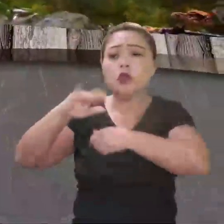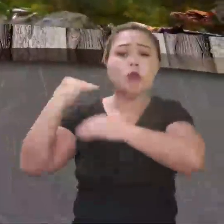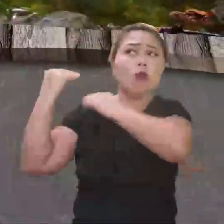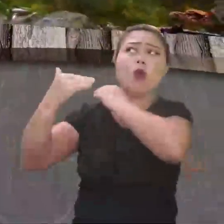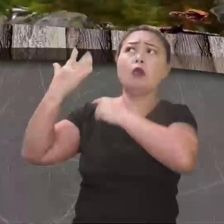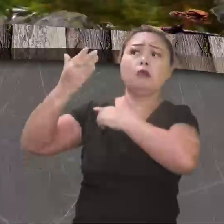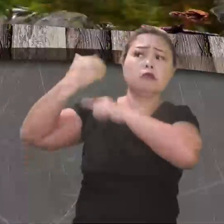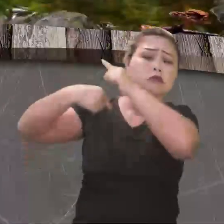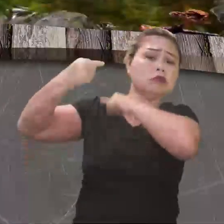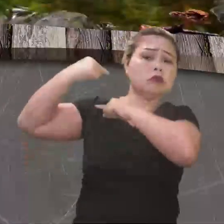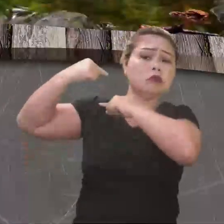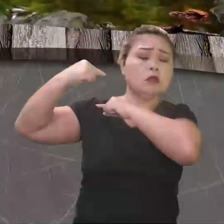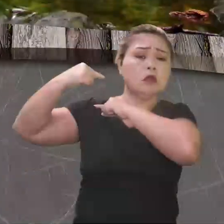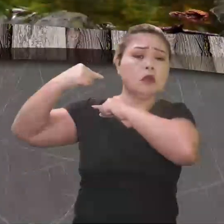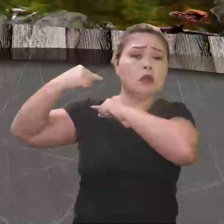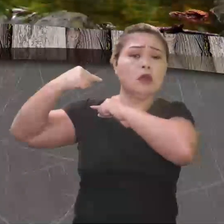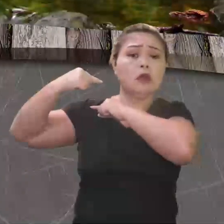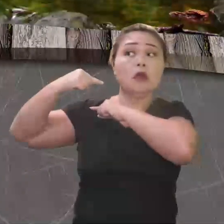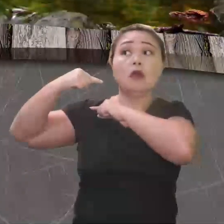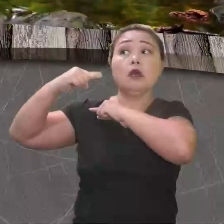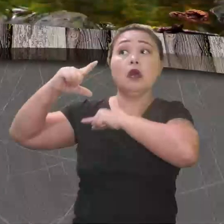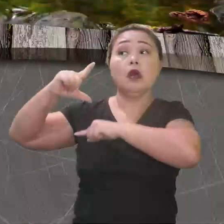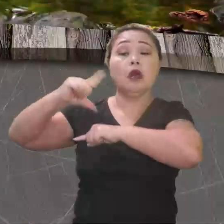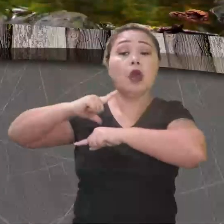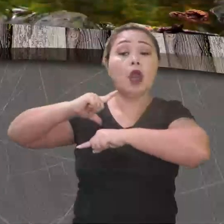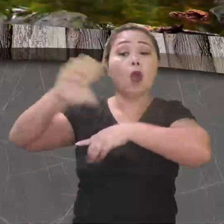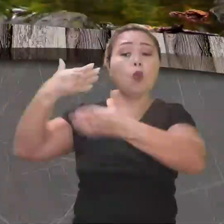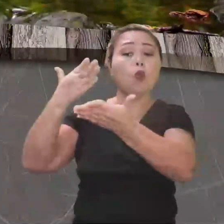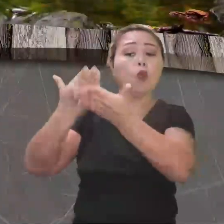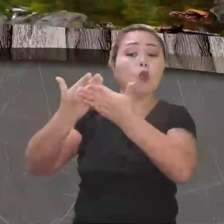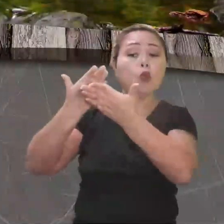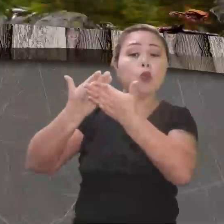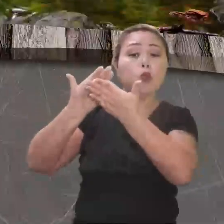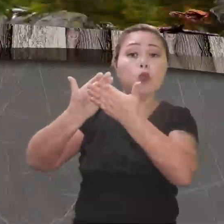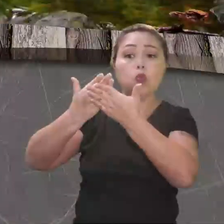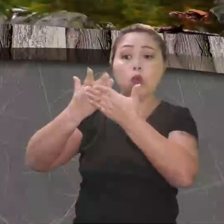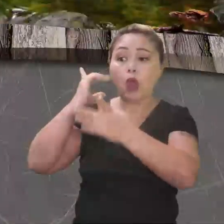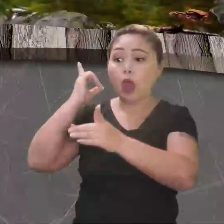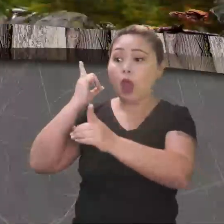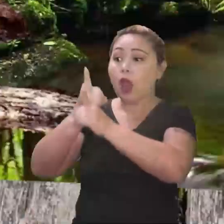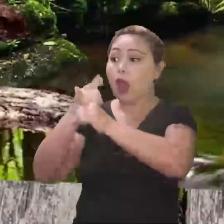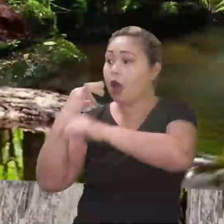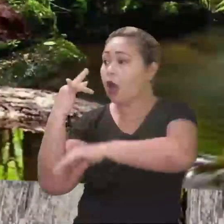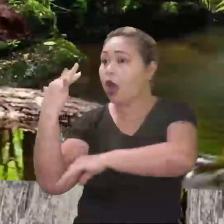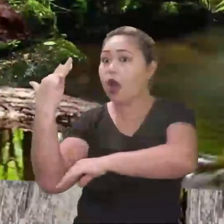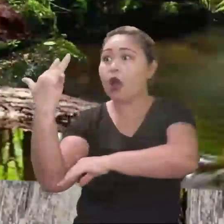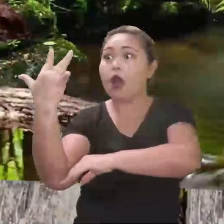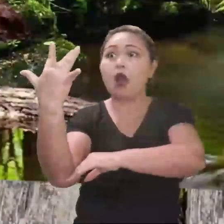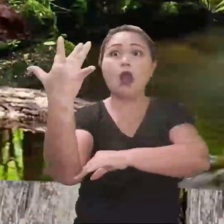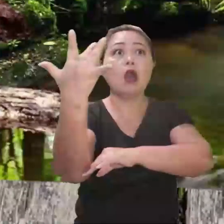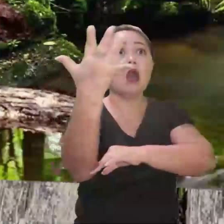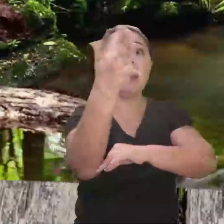mortos. Aí a gente tem que estudar aquilo que a gente pode encontrar na própria natureza. Quem